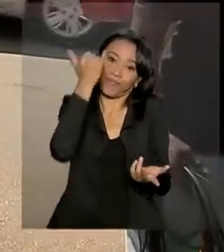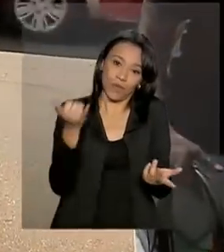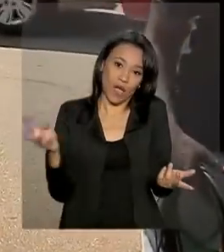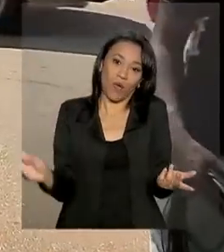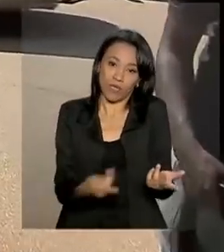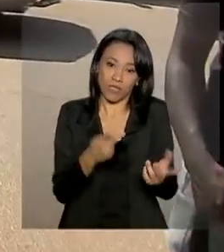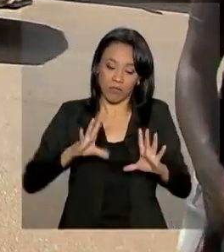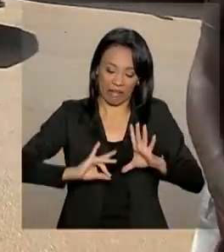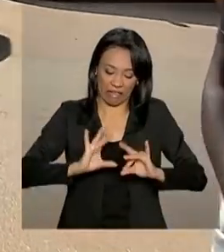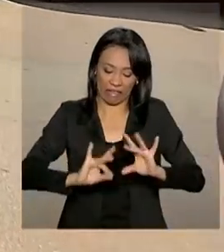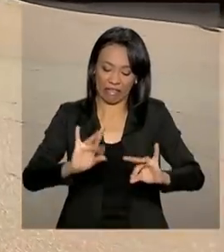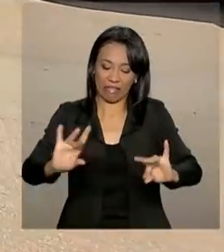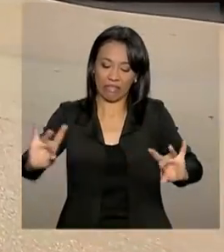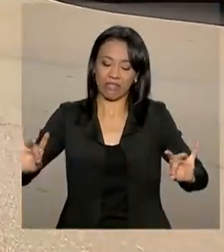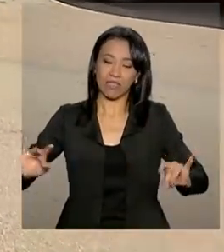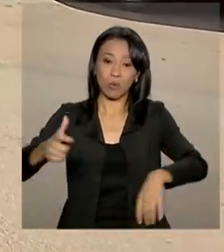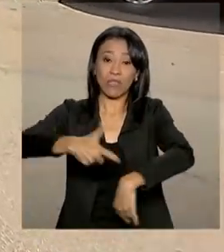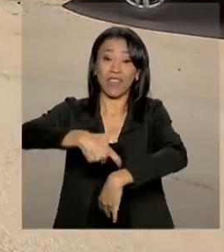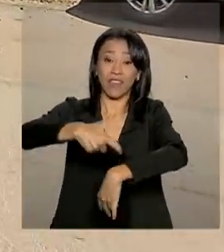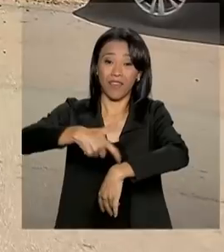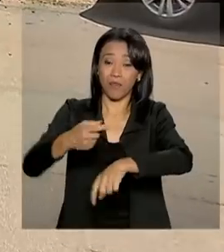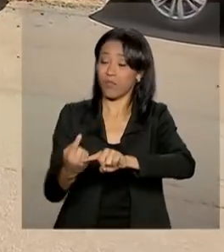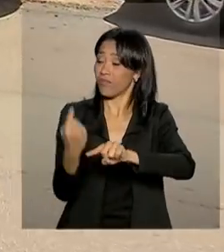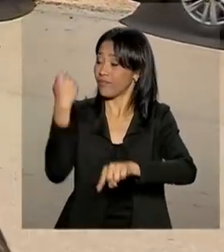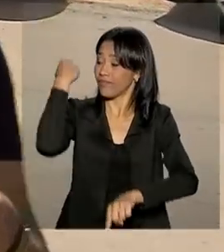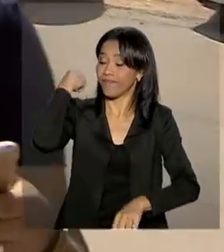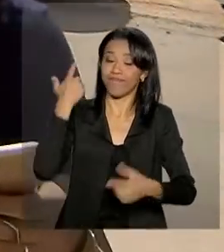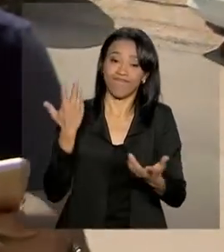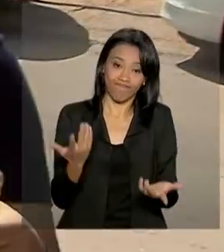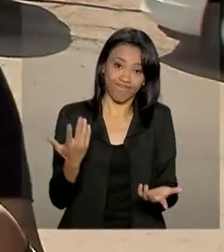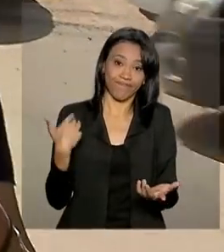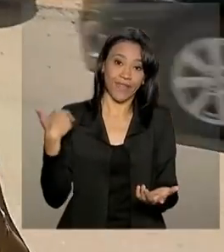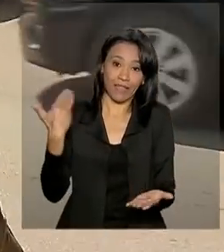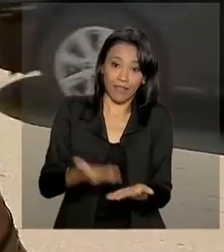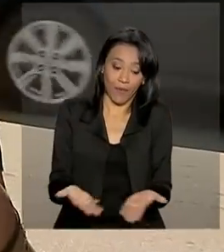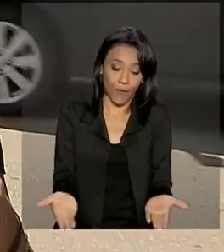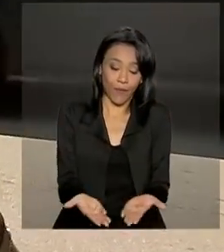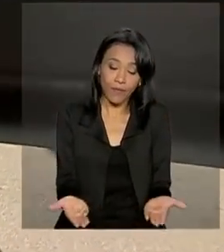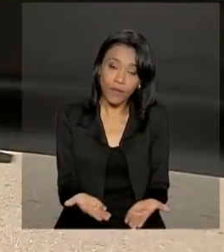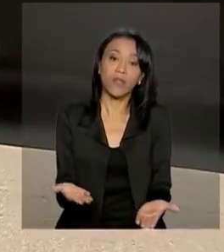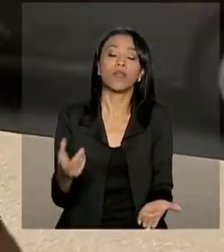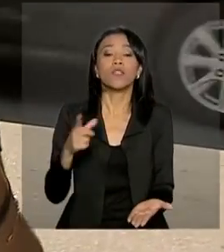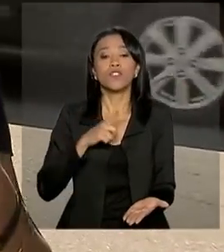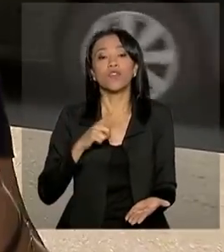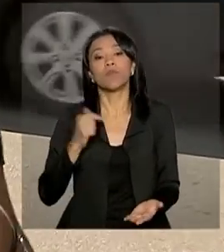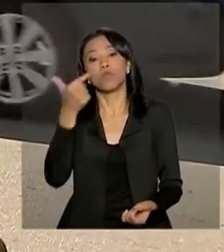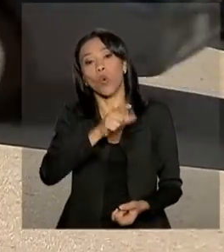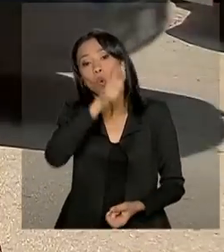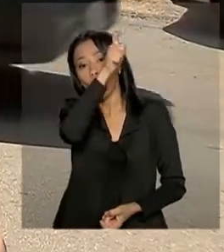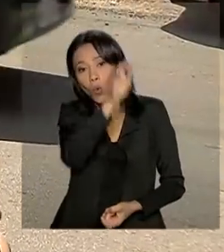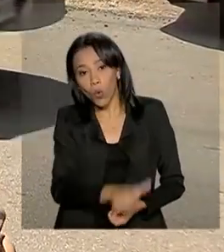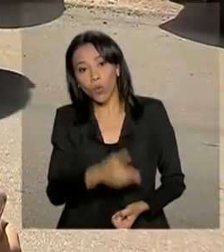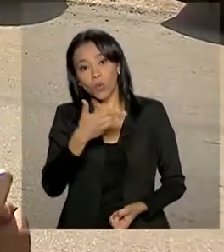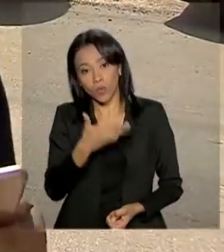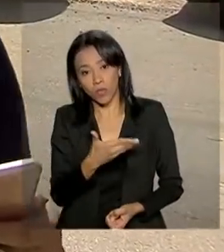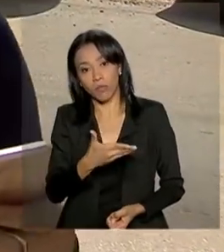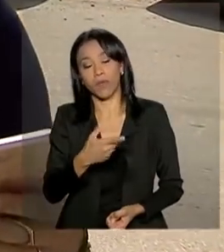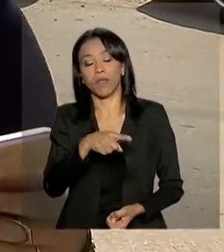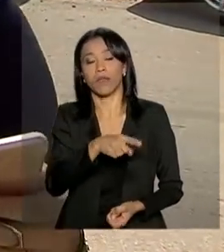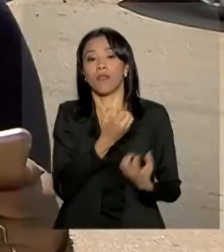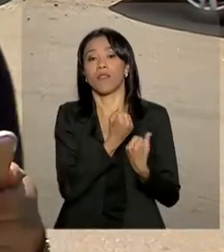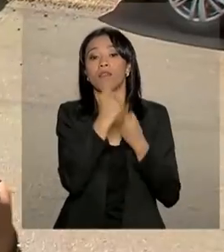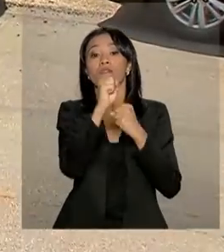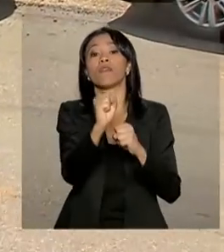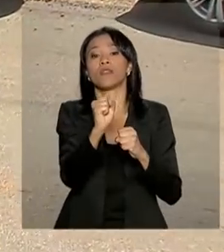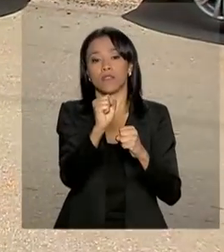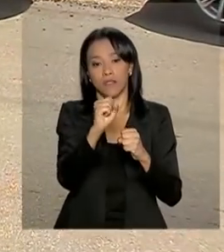ao tempo que já se passou desde o rompimento da barragem. E antes nós tivemos o tenente-coronel Godinho, da Defesa Civil aqui de